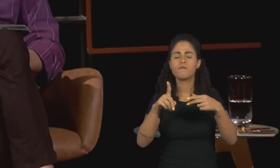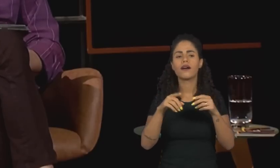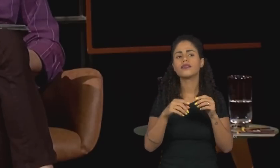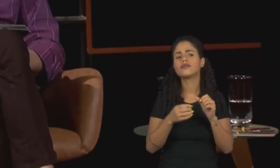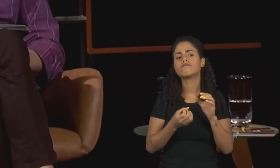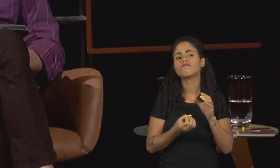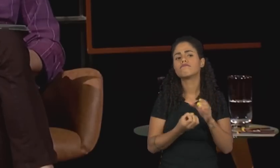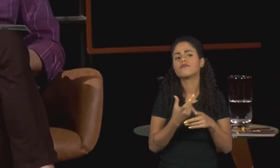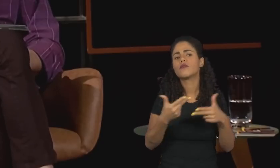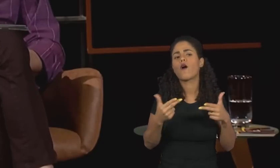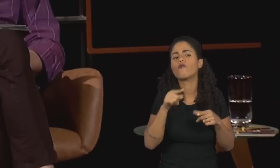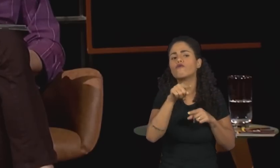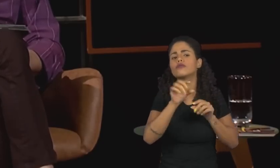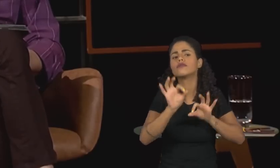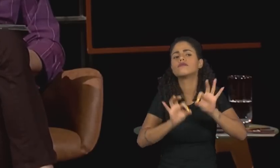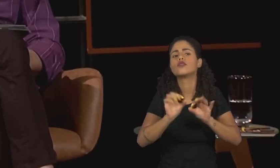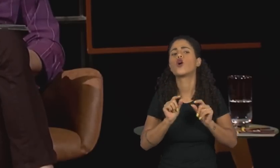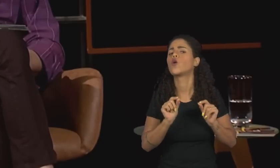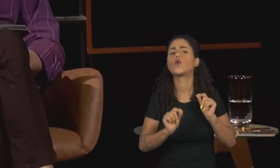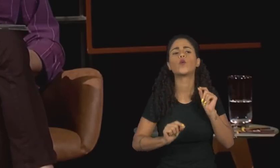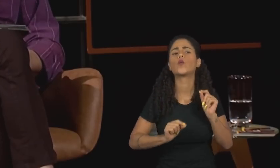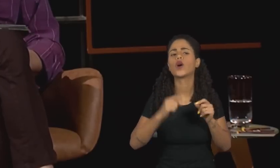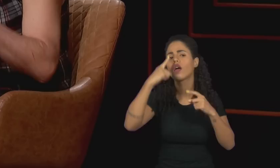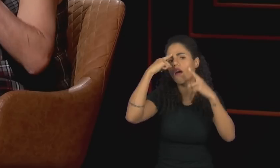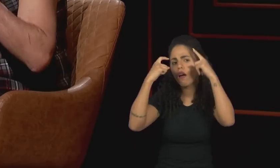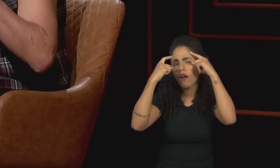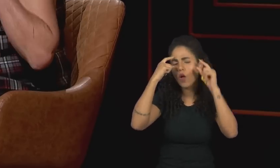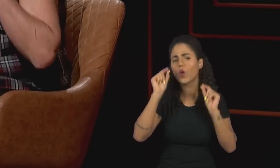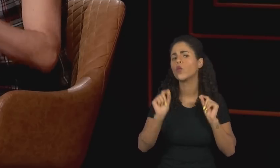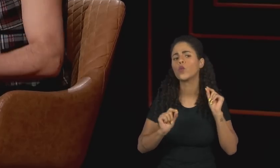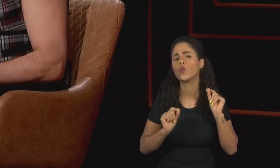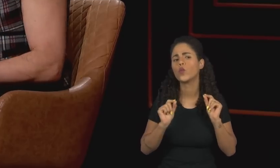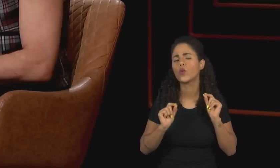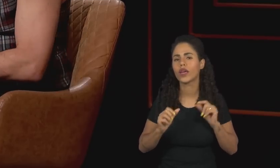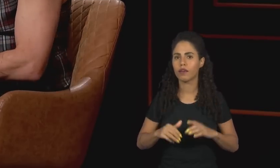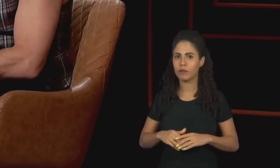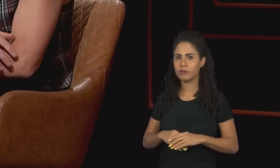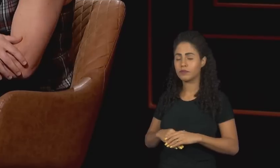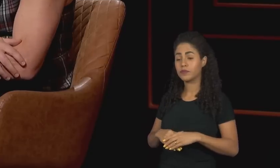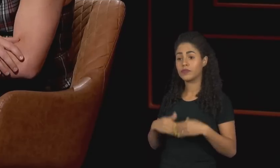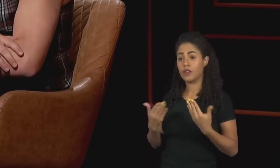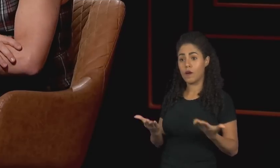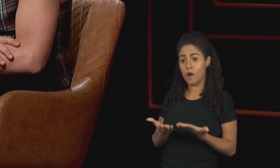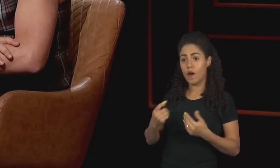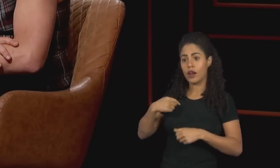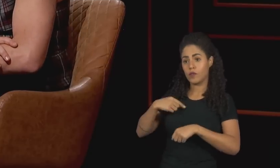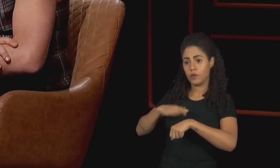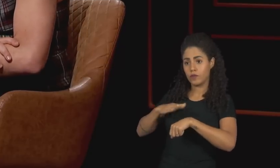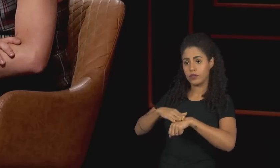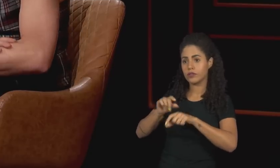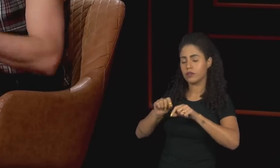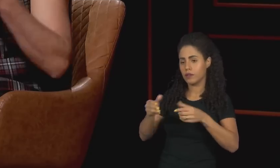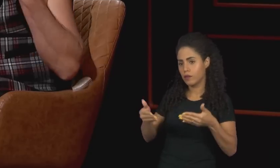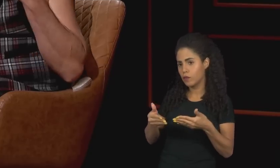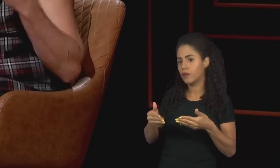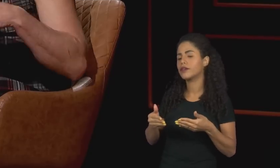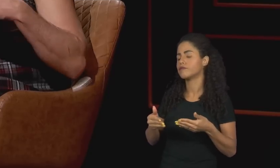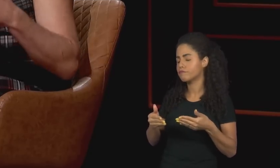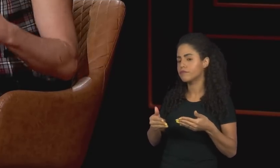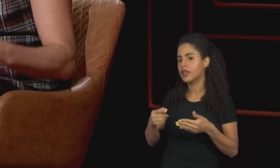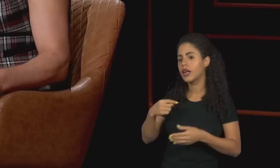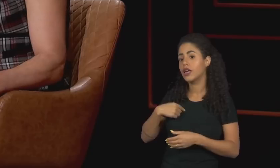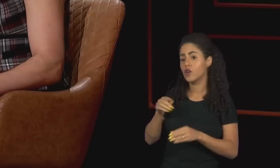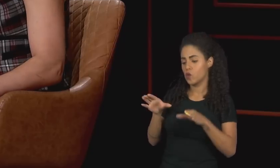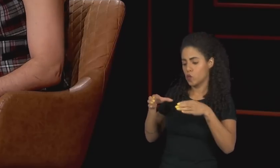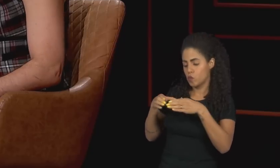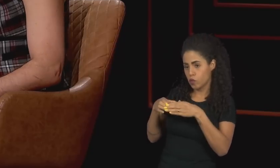aí para dar para a gente, o que você anda inventando, pensando em fazer? Olha, agora o que eu vou fazer agora eu estou com a minha